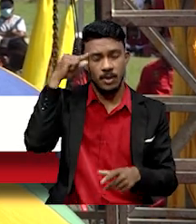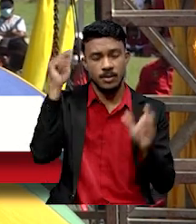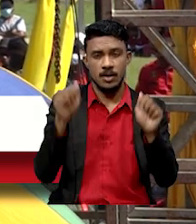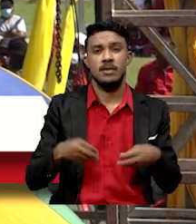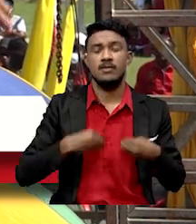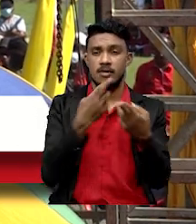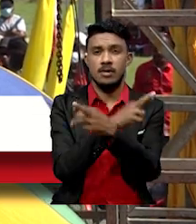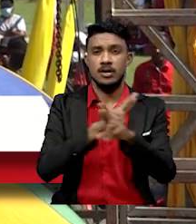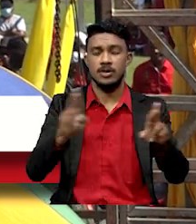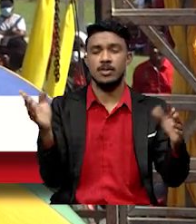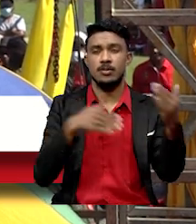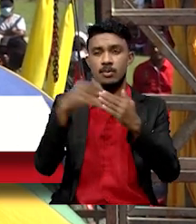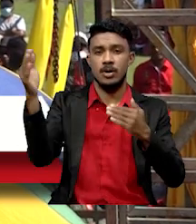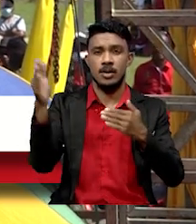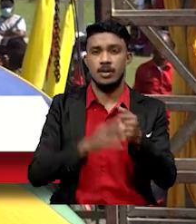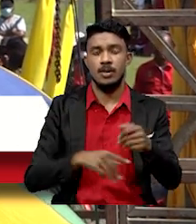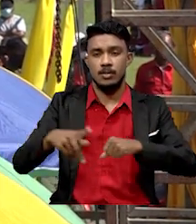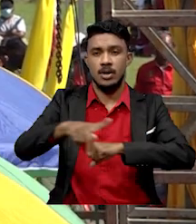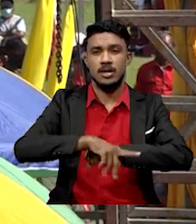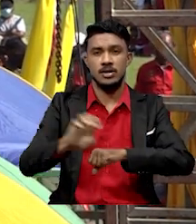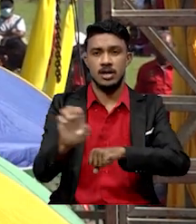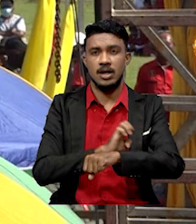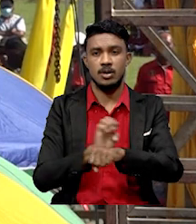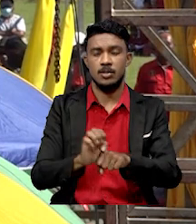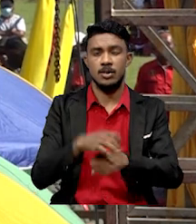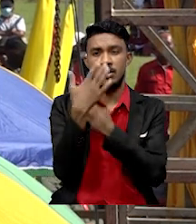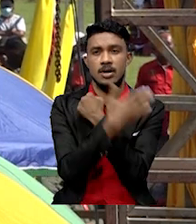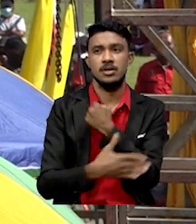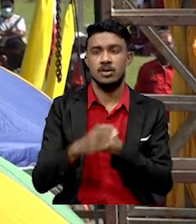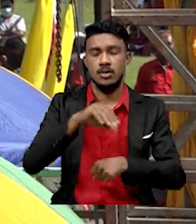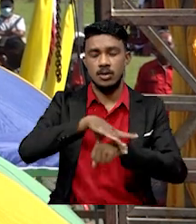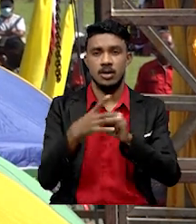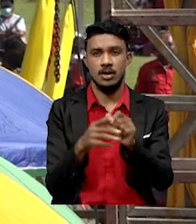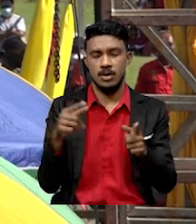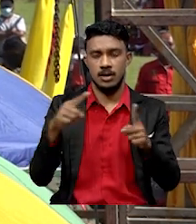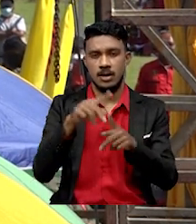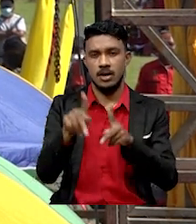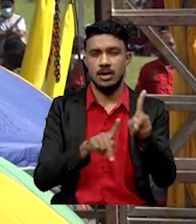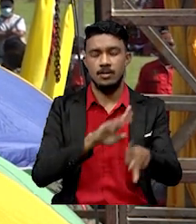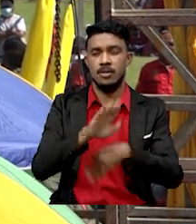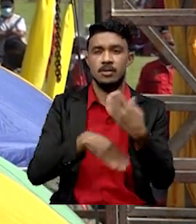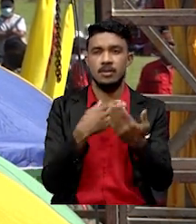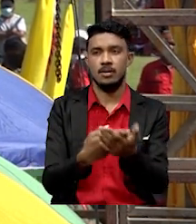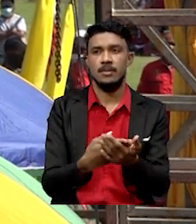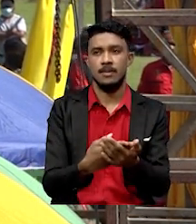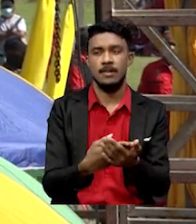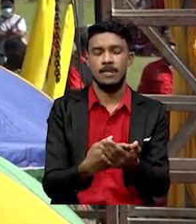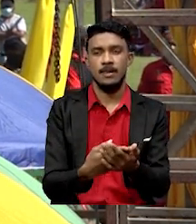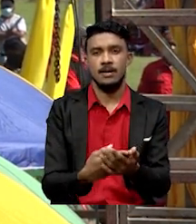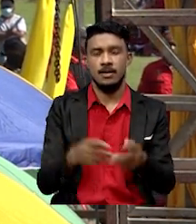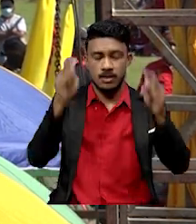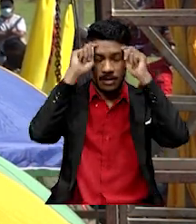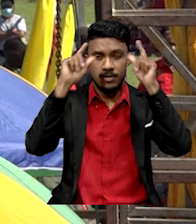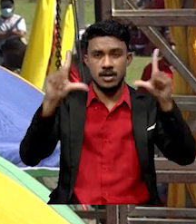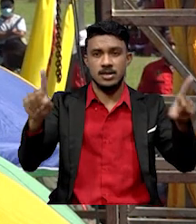ba problemas sociais, políticos, ekonomikus, rai no nasaung do povo ida ne. Tampanai kamaraksia,